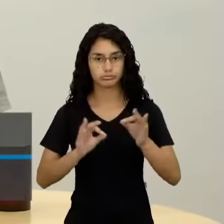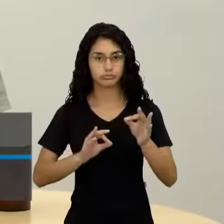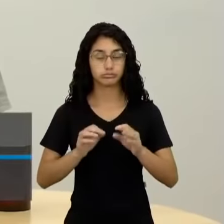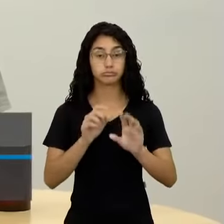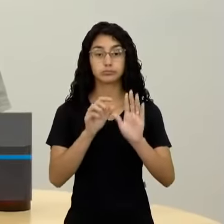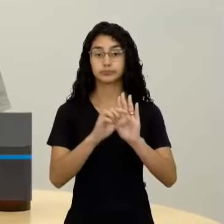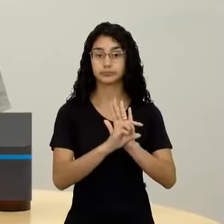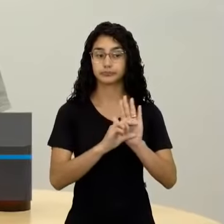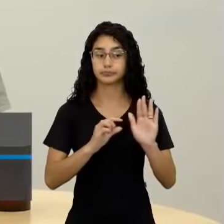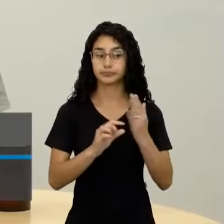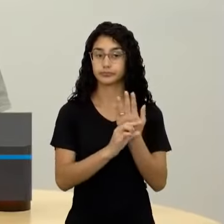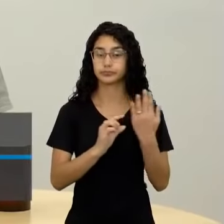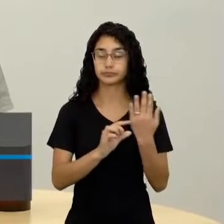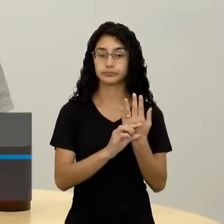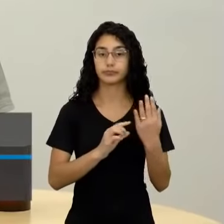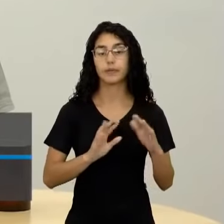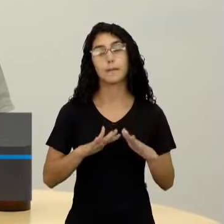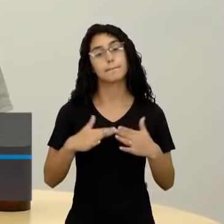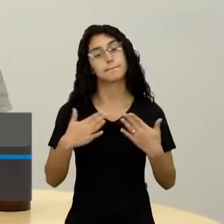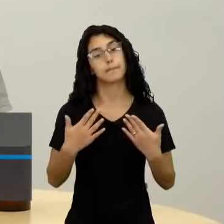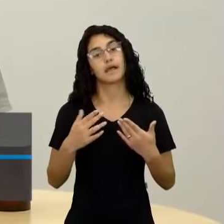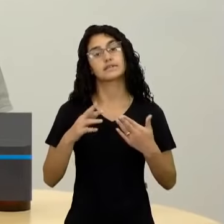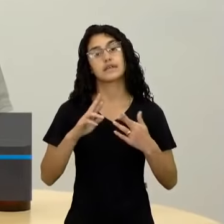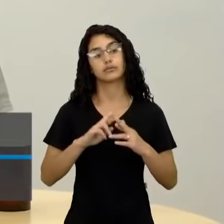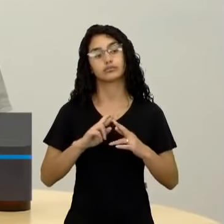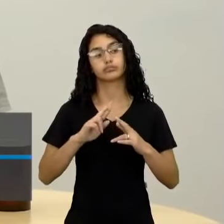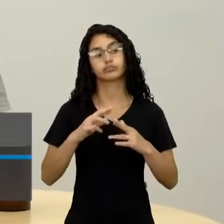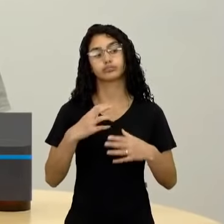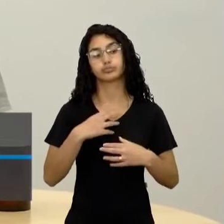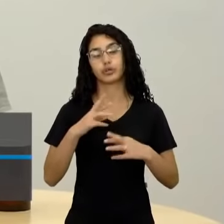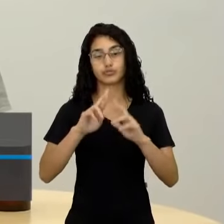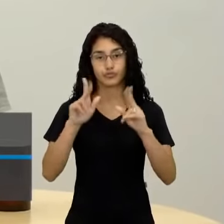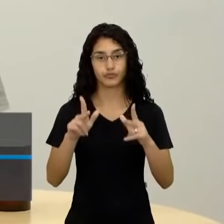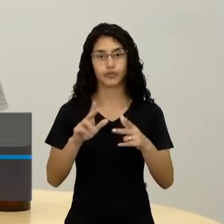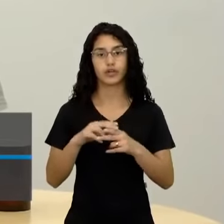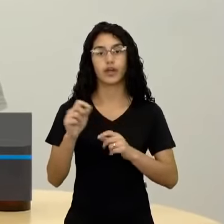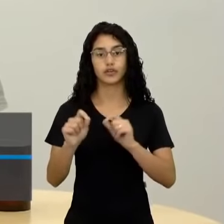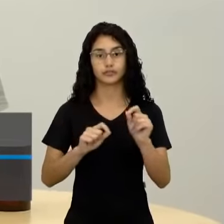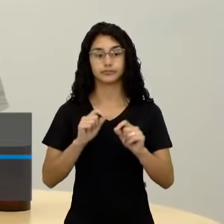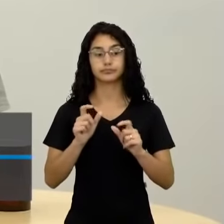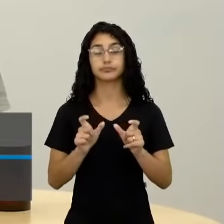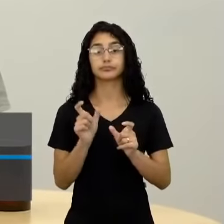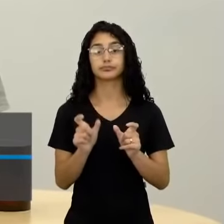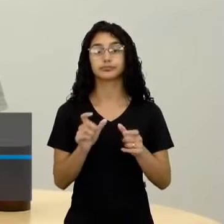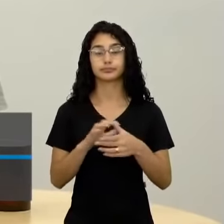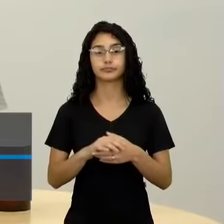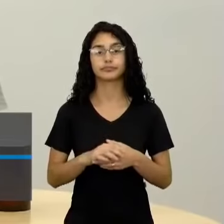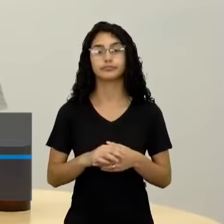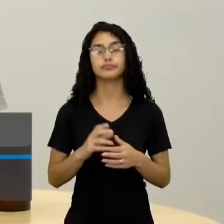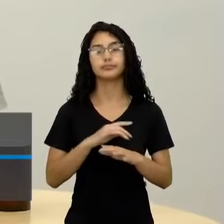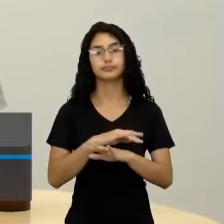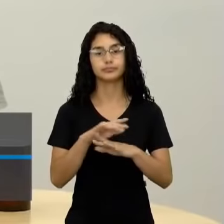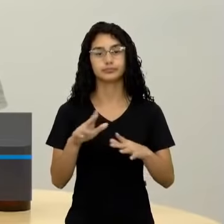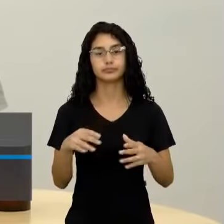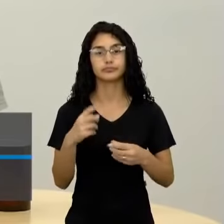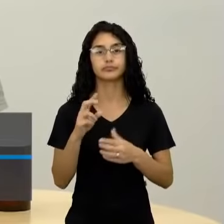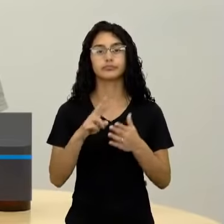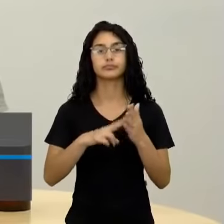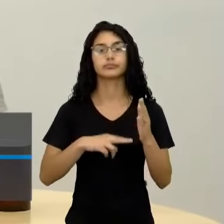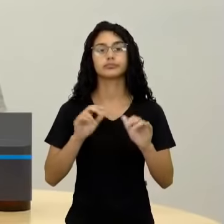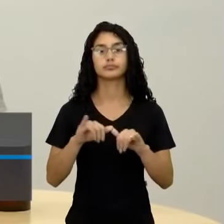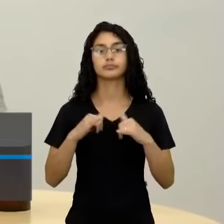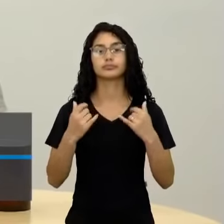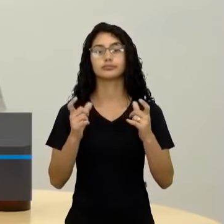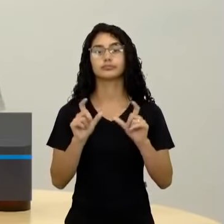pelo autor mas ele sofre todo uma mudança nesse decorrer né pela circulação onde é que ele não circula Quem são os leitores como que a gente